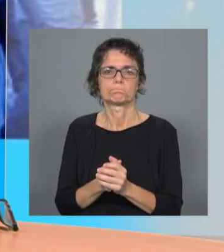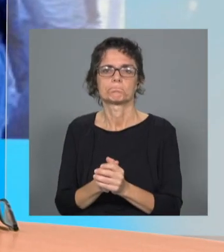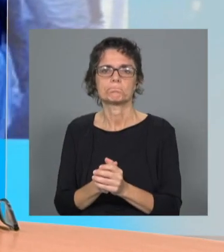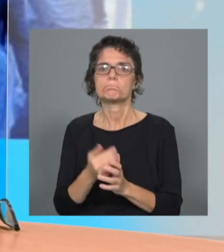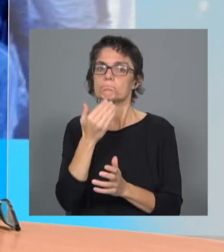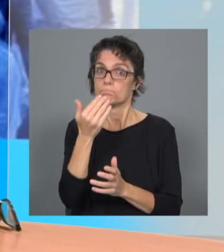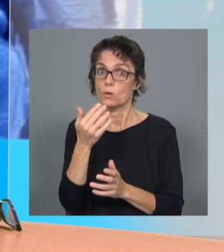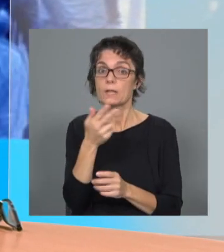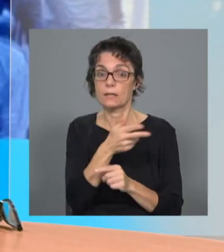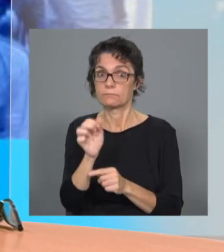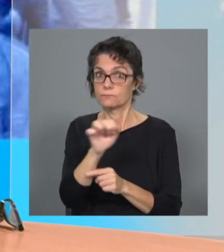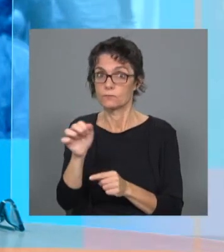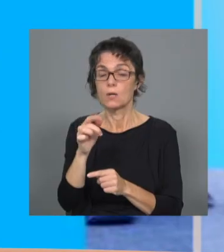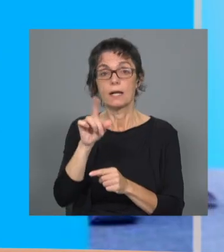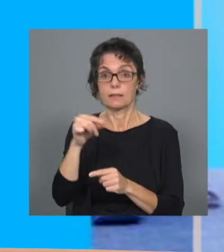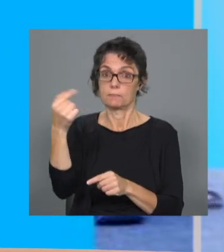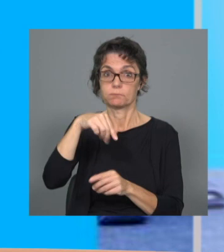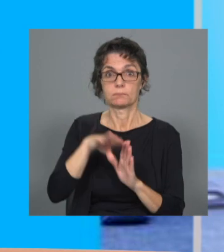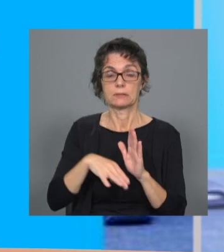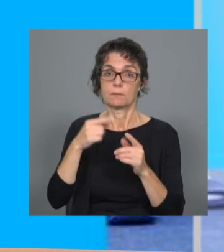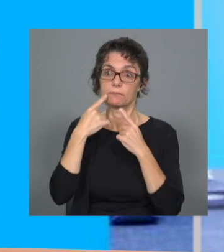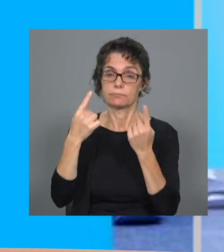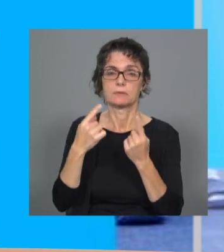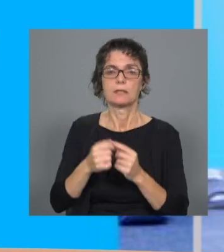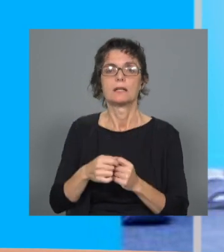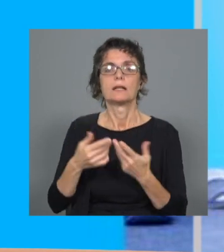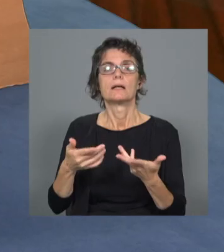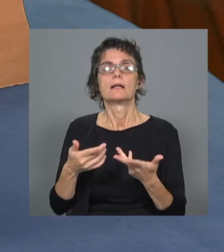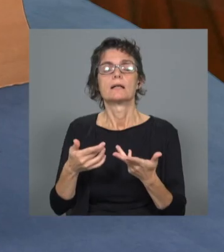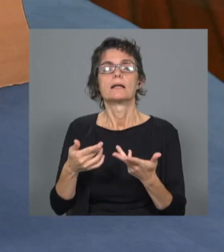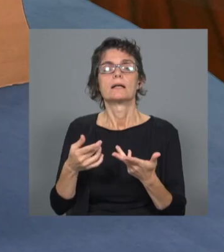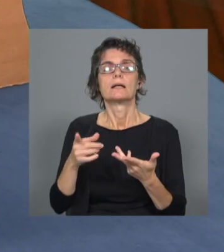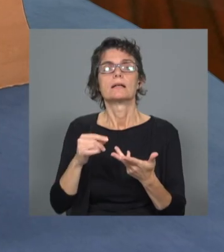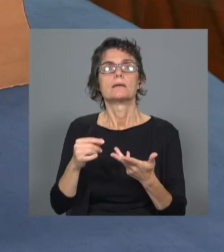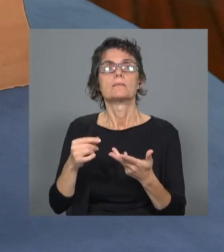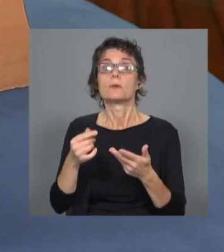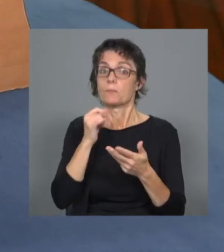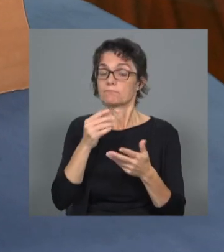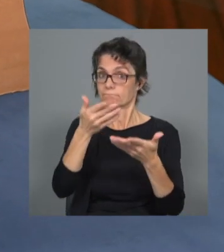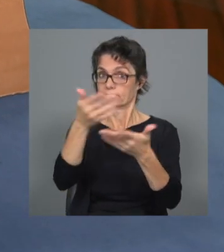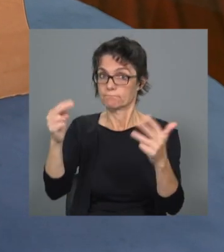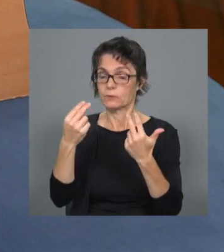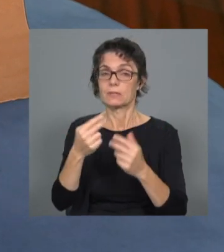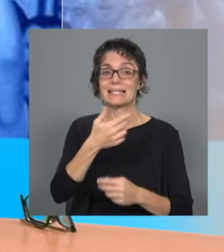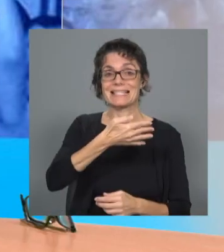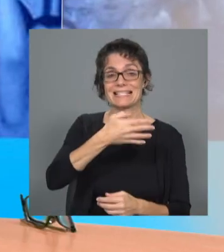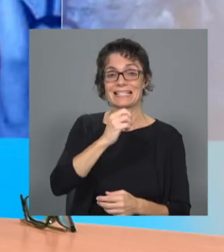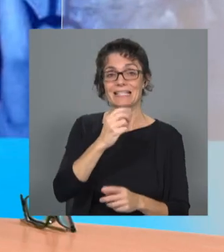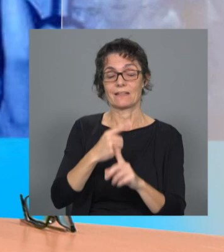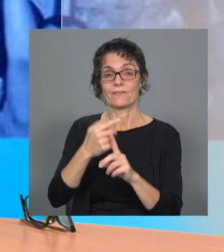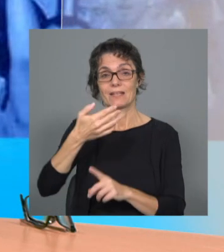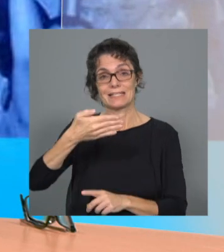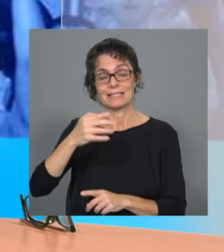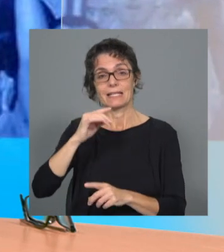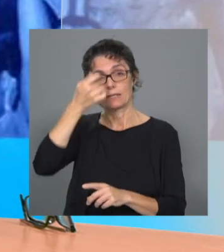reportagem, por aqui ter estado a apresentar também e fica desde já o convite para acompanhar o programa 70x7 no próximo